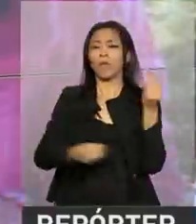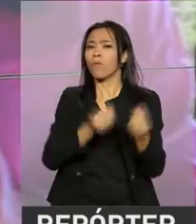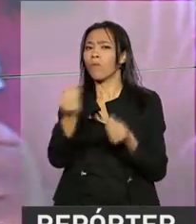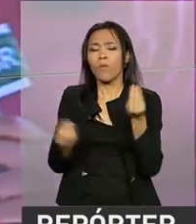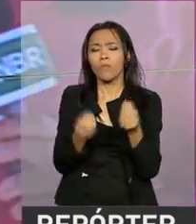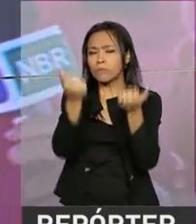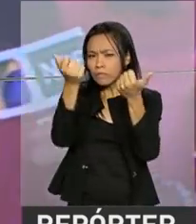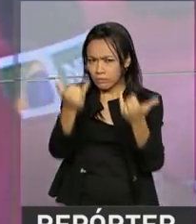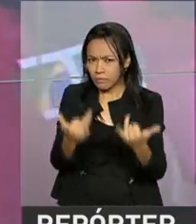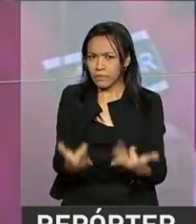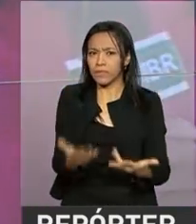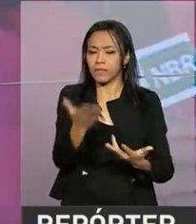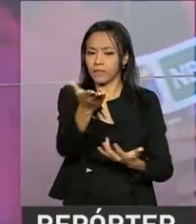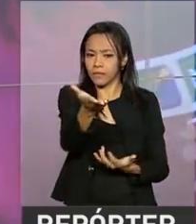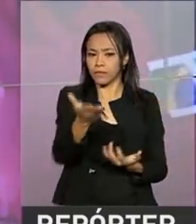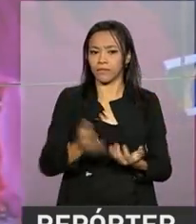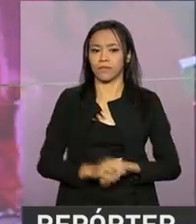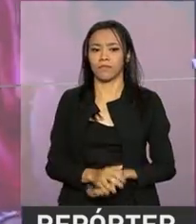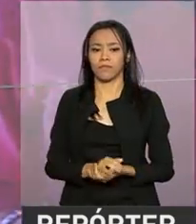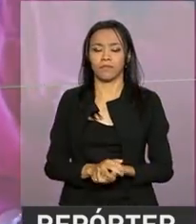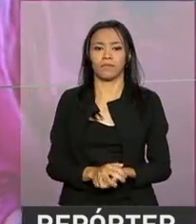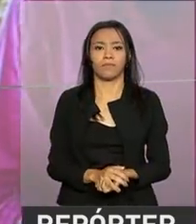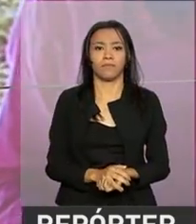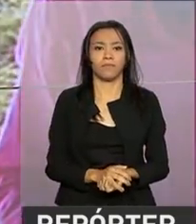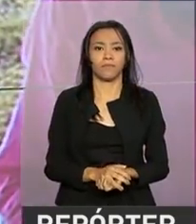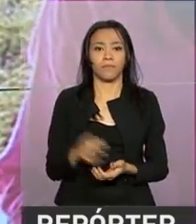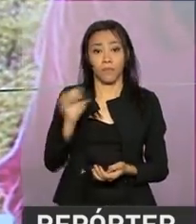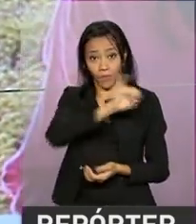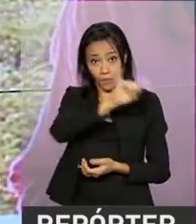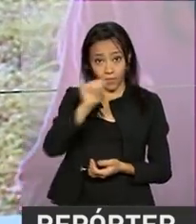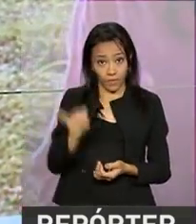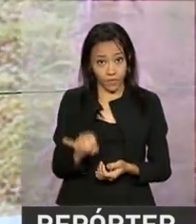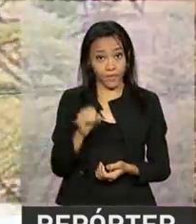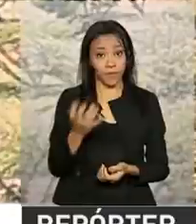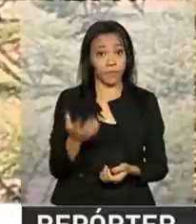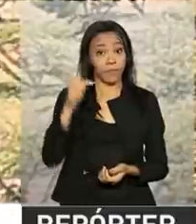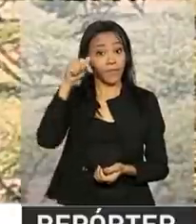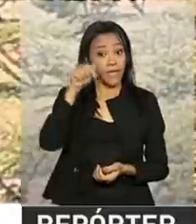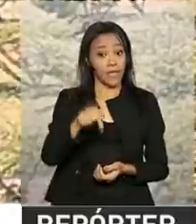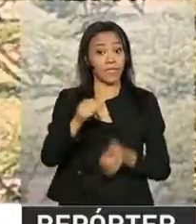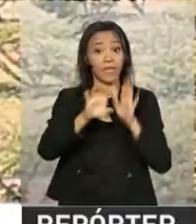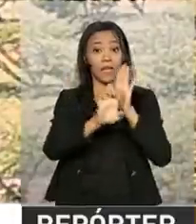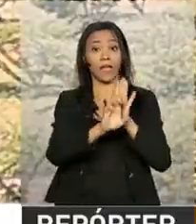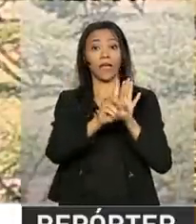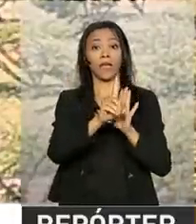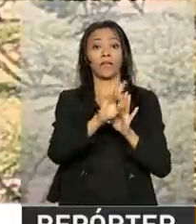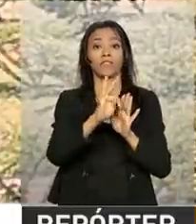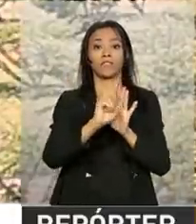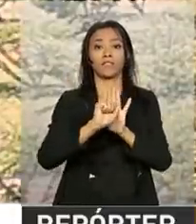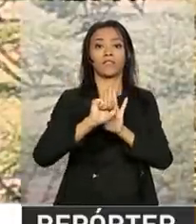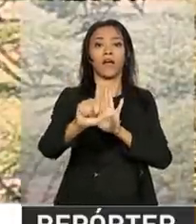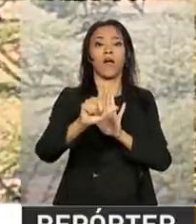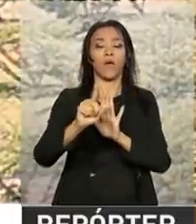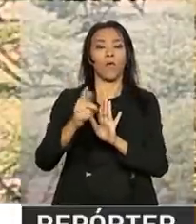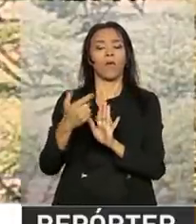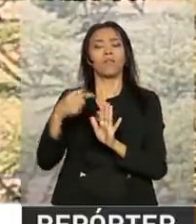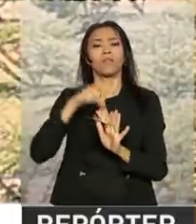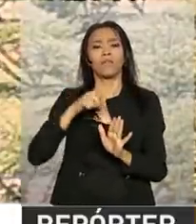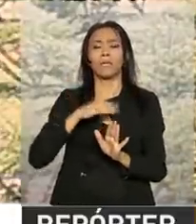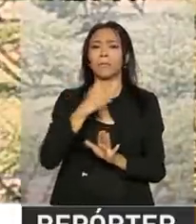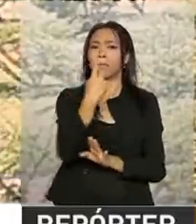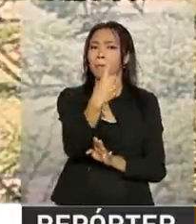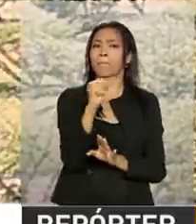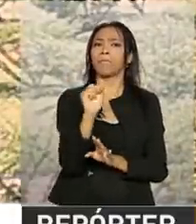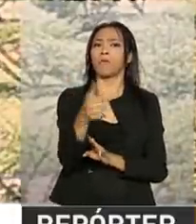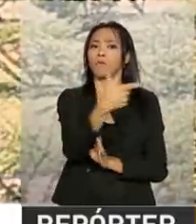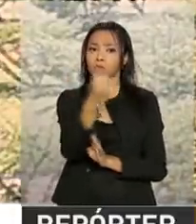a inscrição pode ser feita. Oi, Thaísa. Olá, Malu. Esse edital do Mais Médicos tem cerca de 1.200 vagas